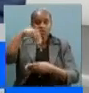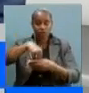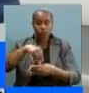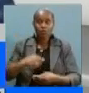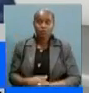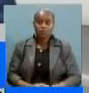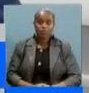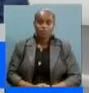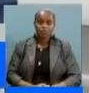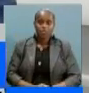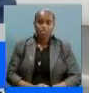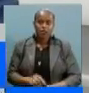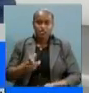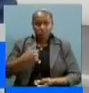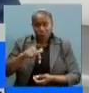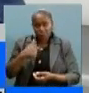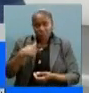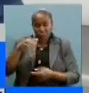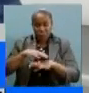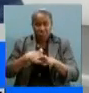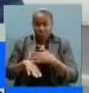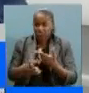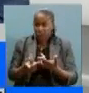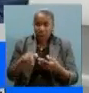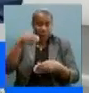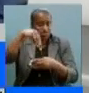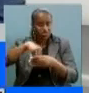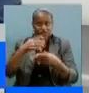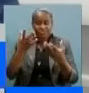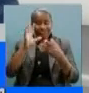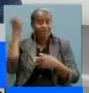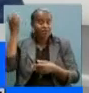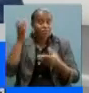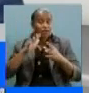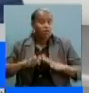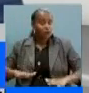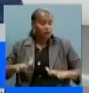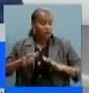Nós esperamos é que se realizem essas eleições num clima de tranquilidade,